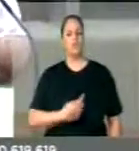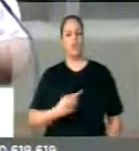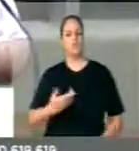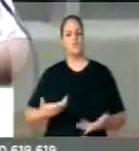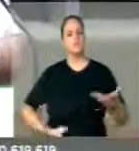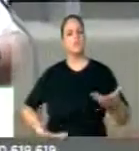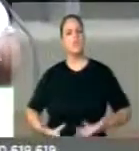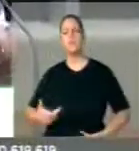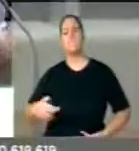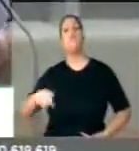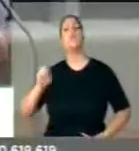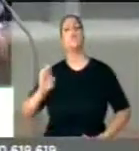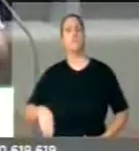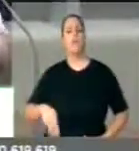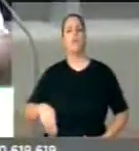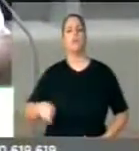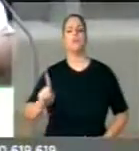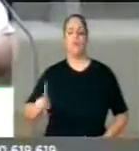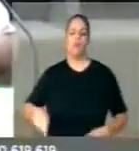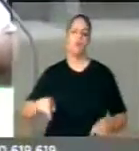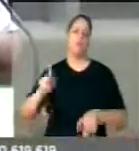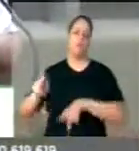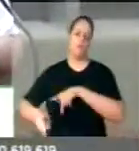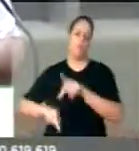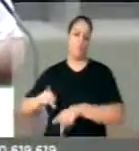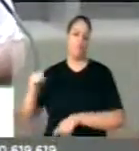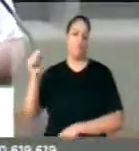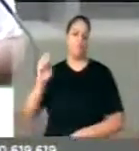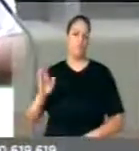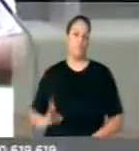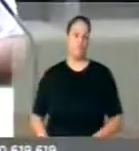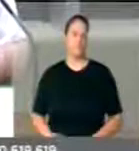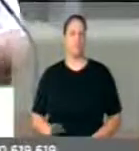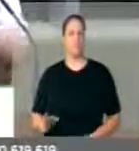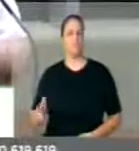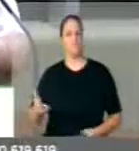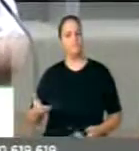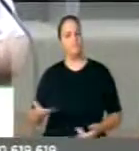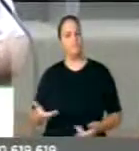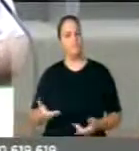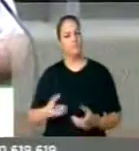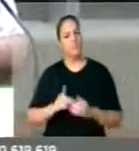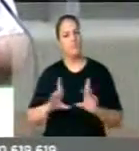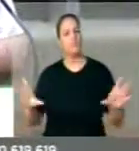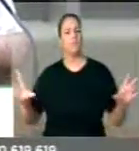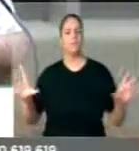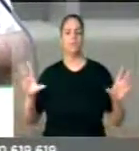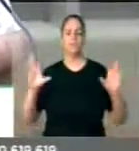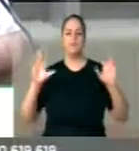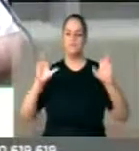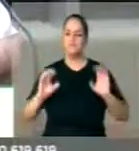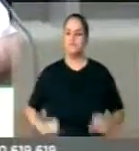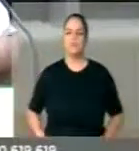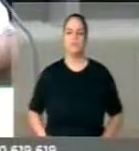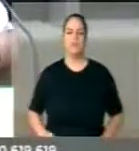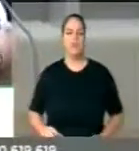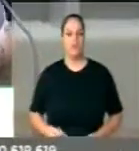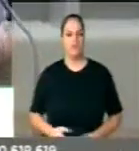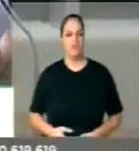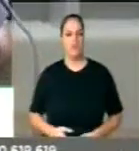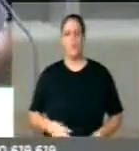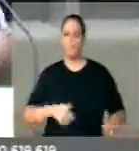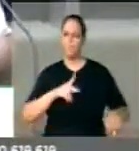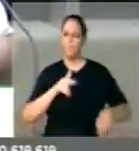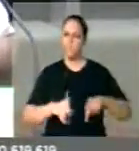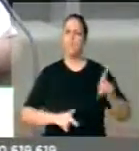a serviço da democracia, a serviço da cidadania plena do povo sofrido que está